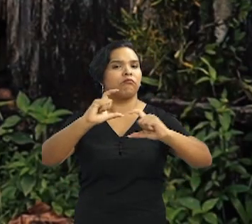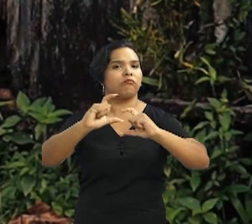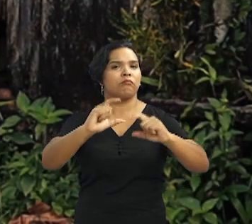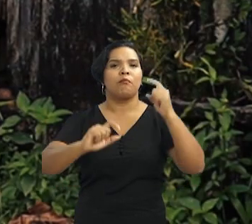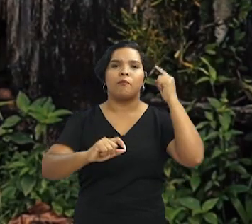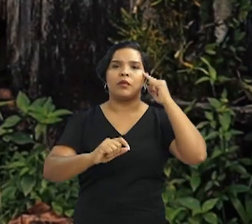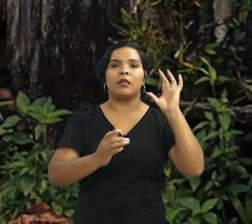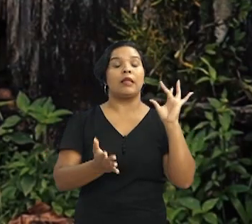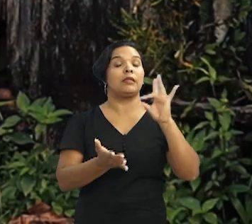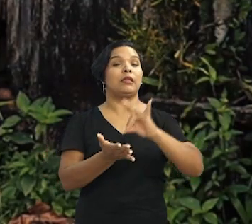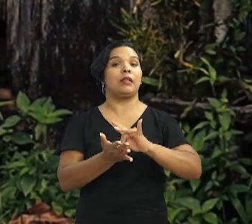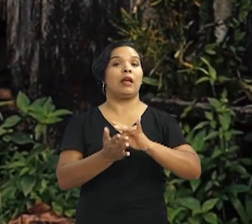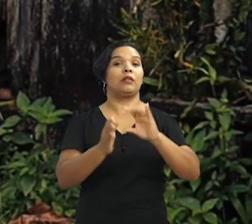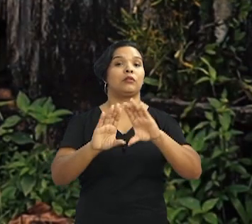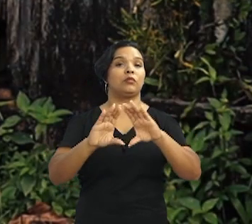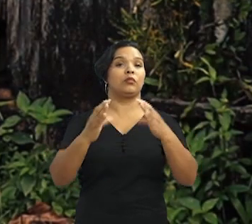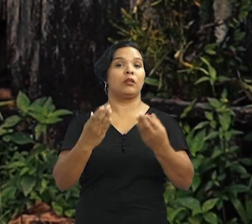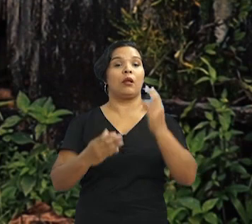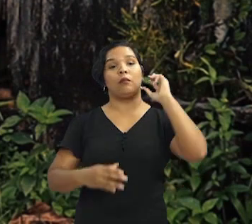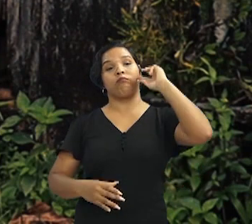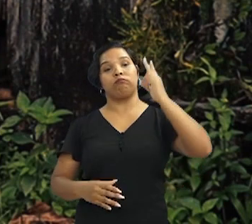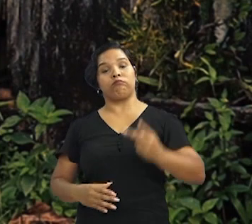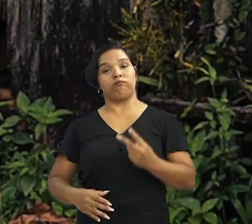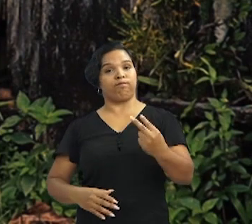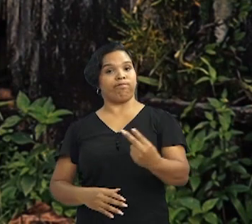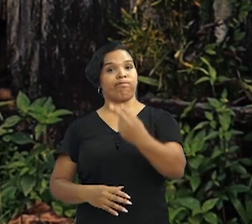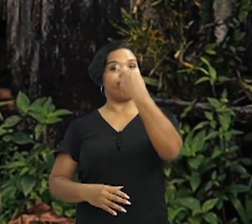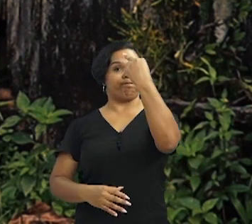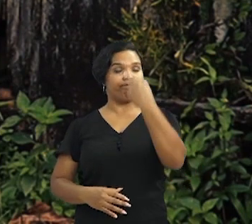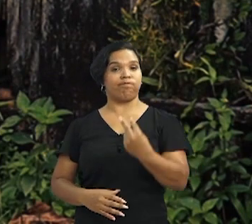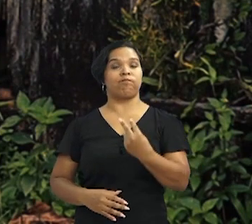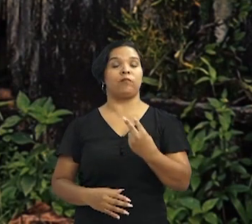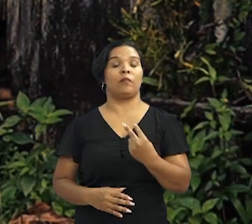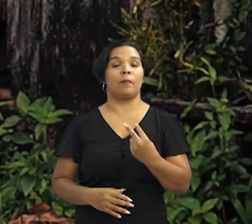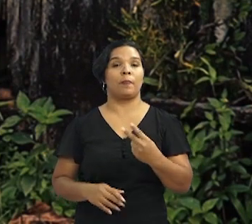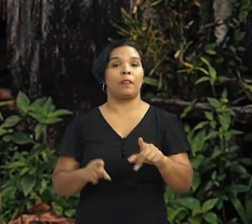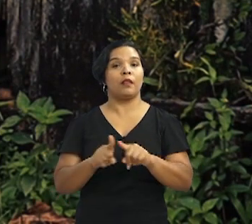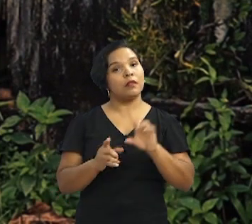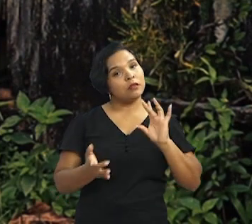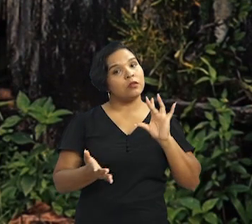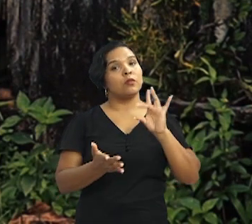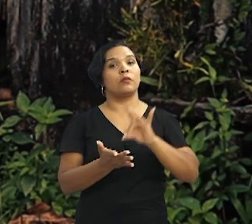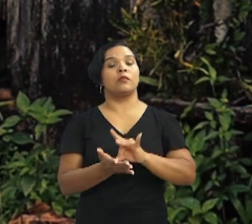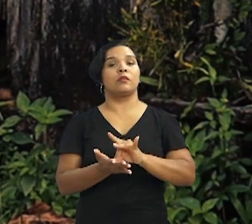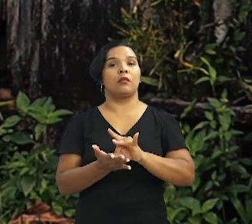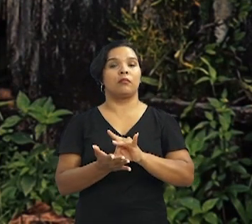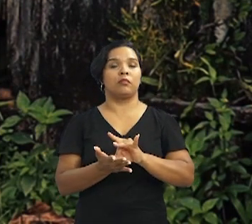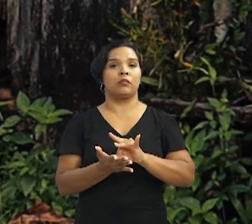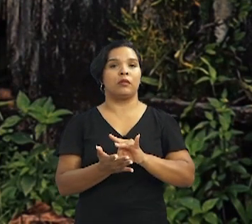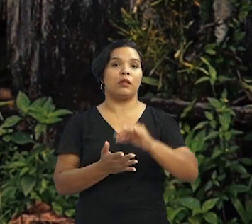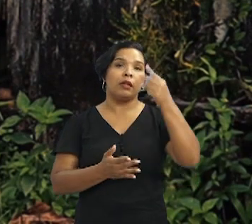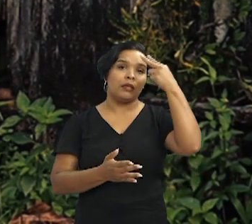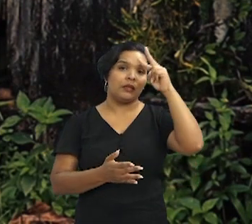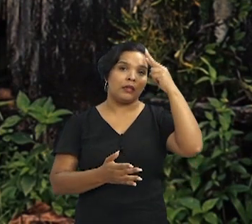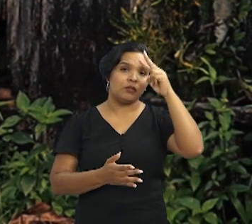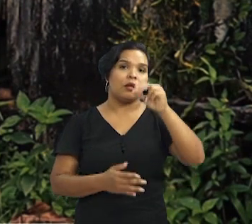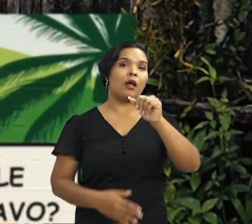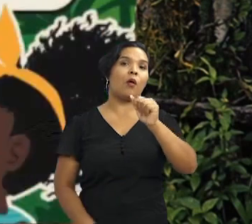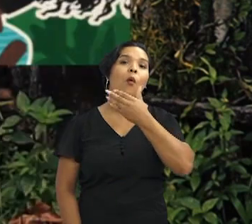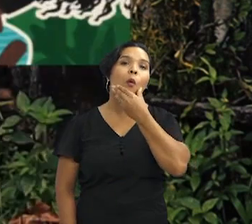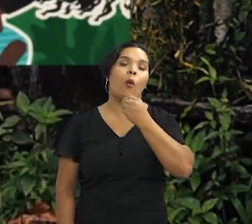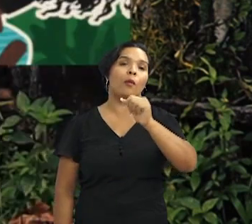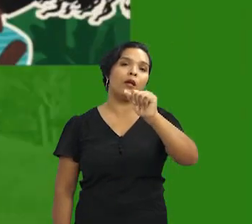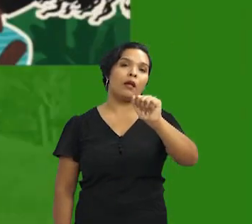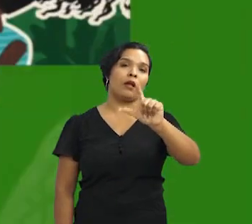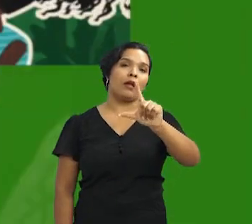cartilha baseada na realidade desse quilombo, tratando do processo de autorreconhecimento, tratando do processo de certificação, de